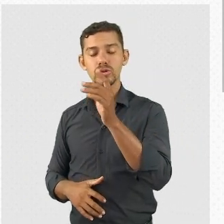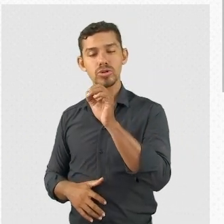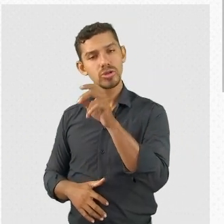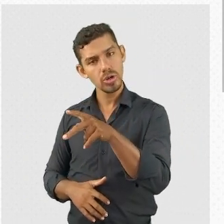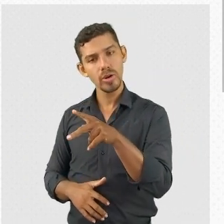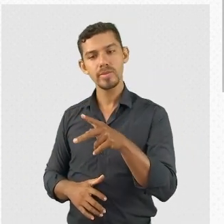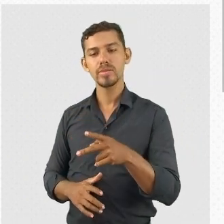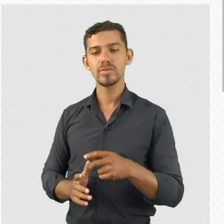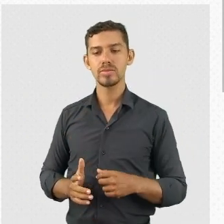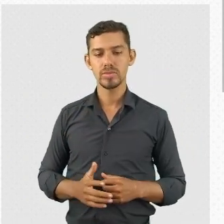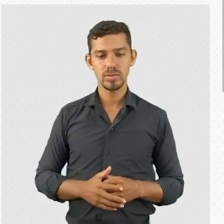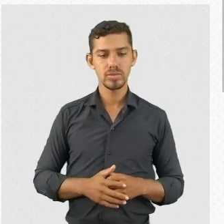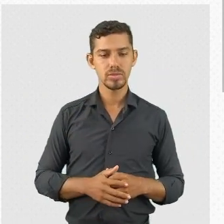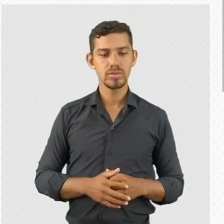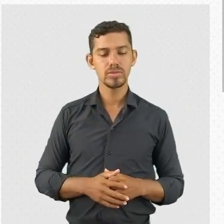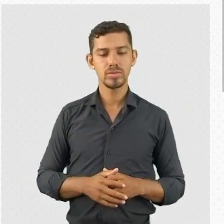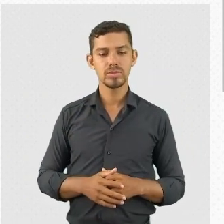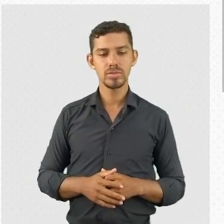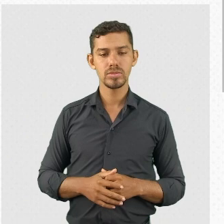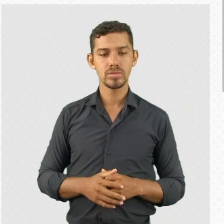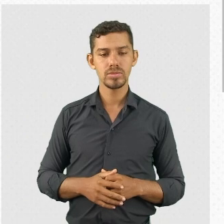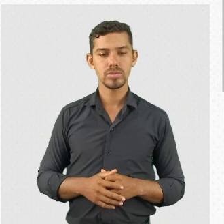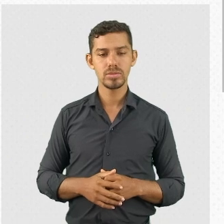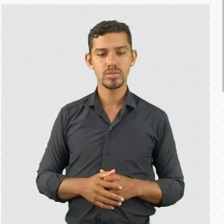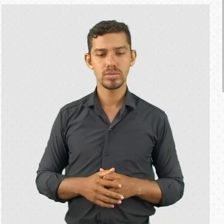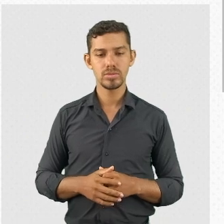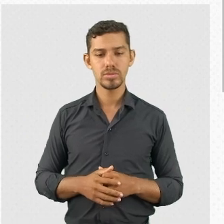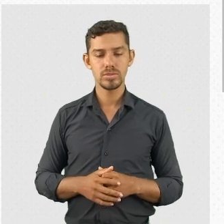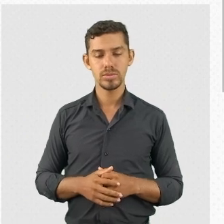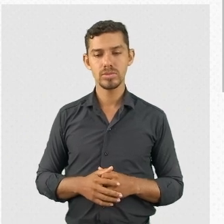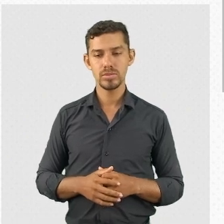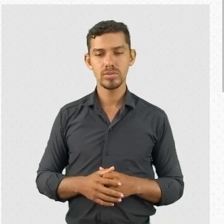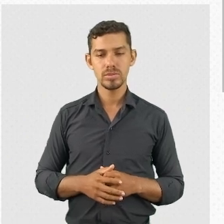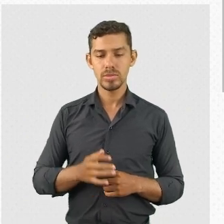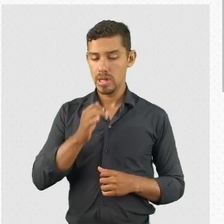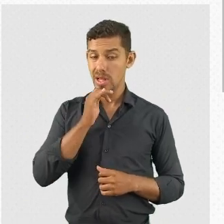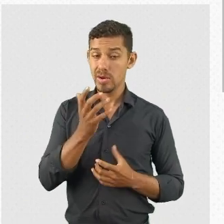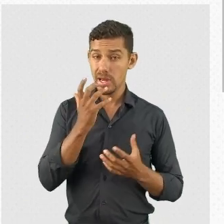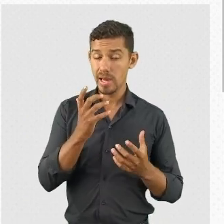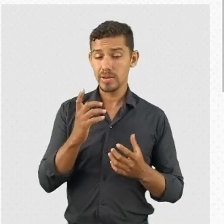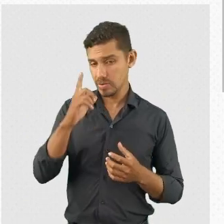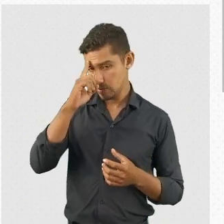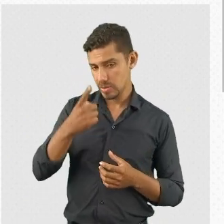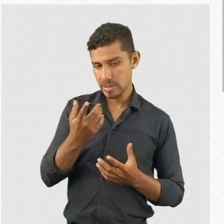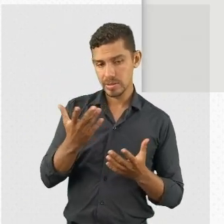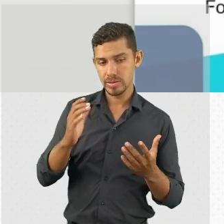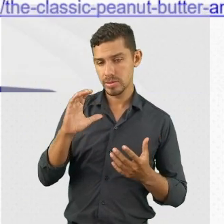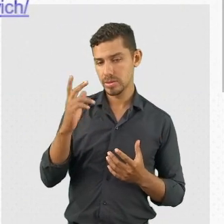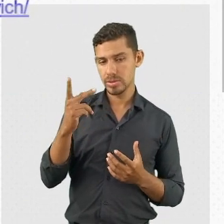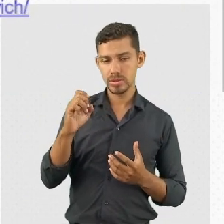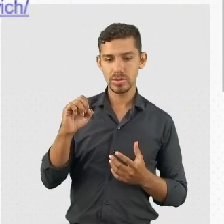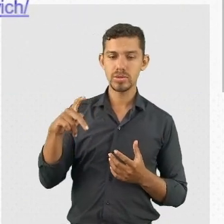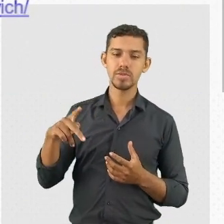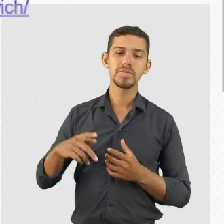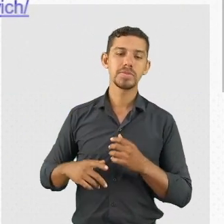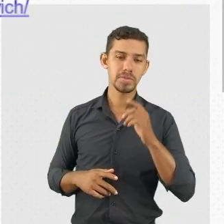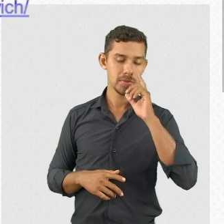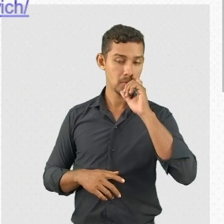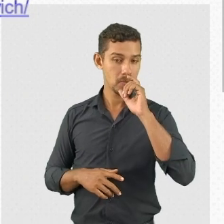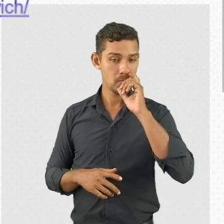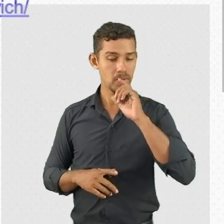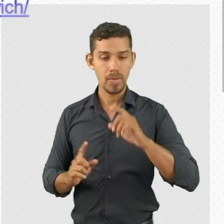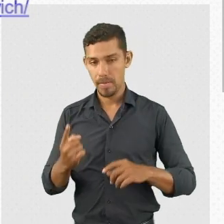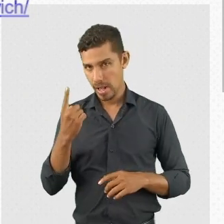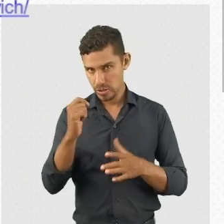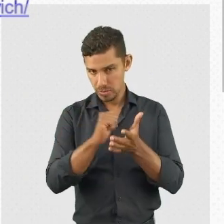onions, cortar ou picar as cebolas. Como eu quero indicar o comando chop the onions.